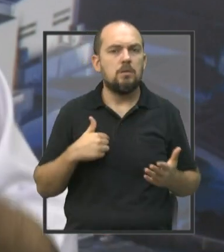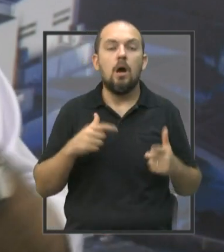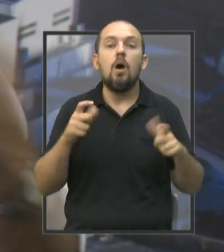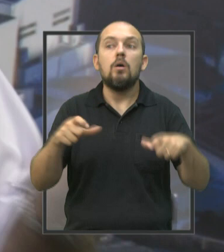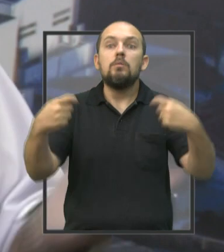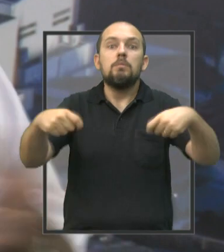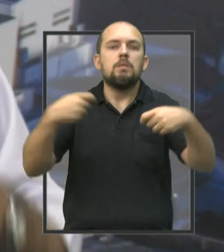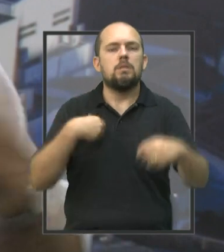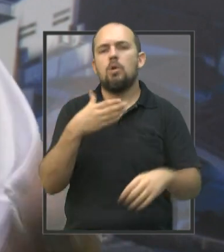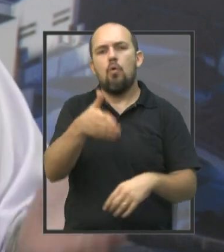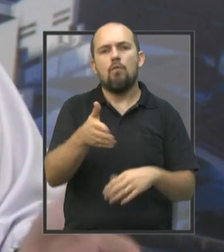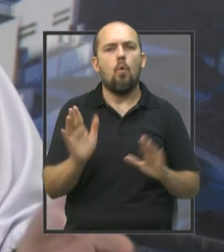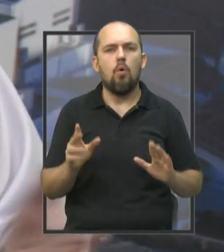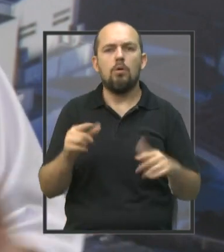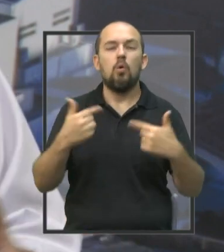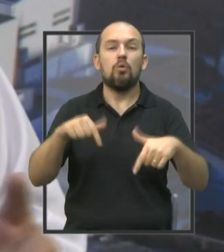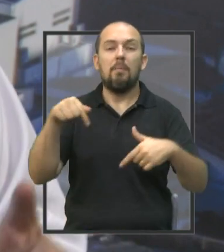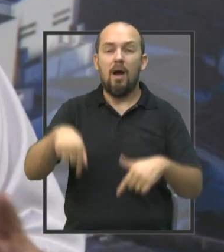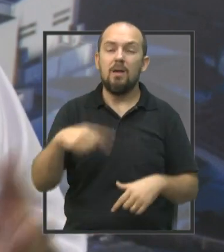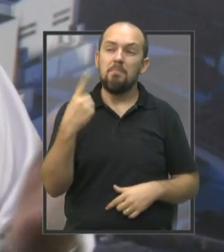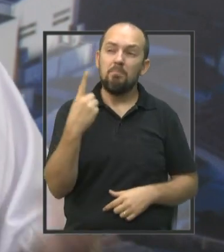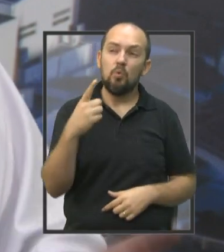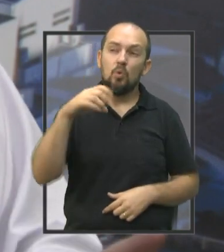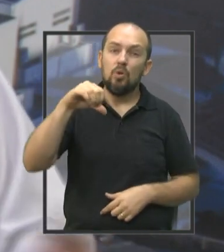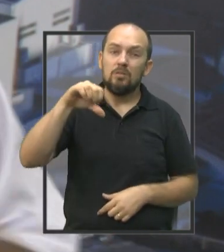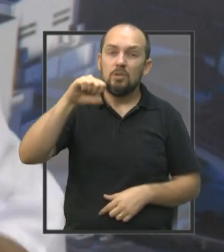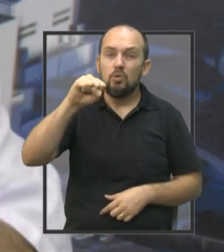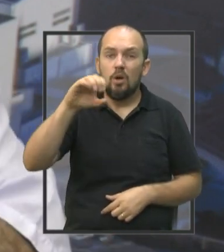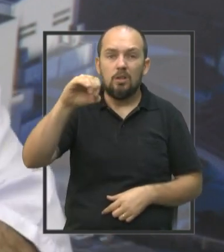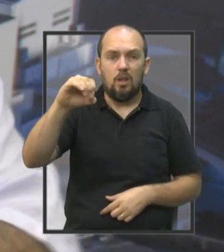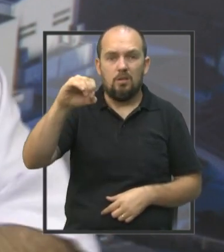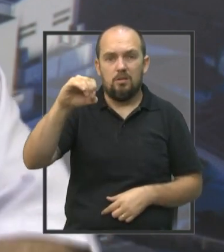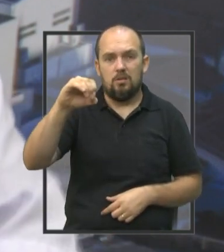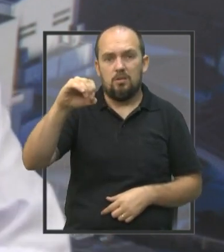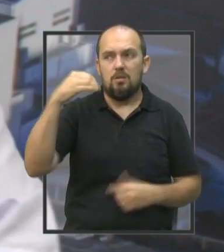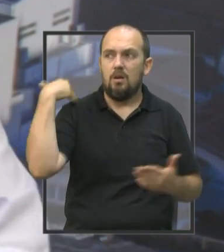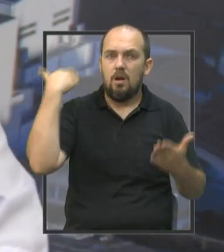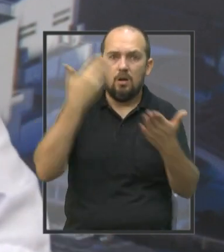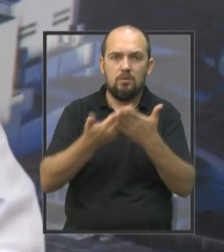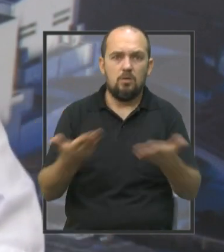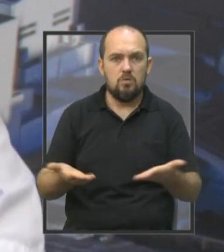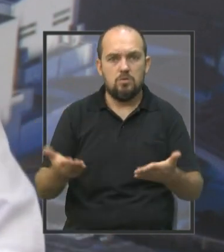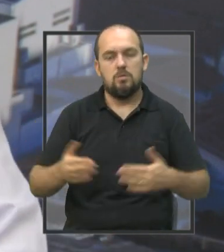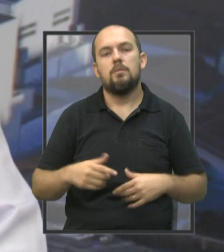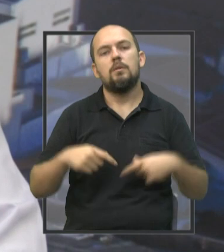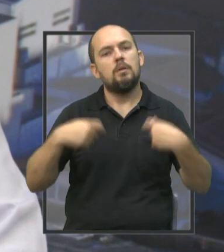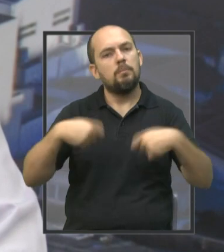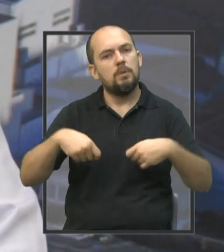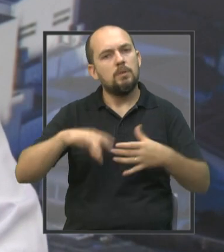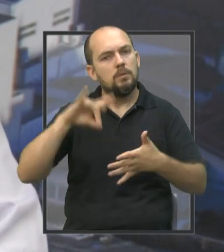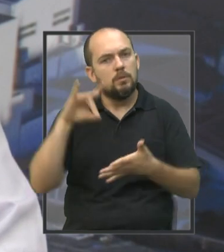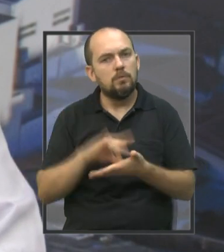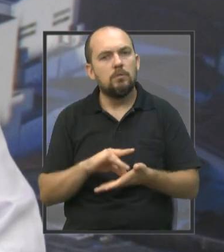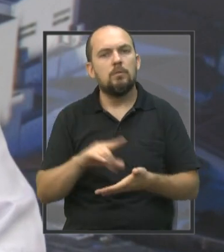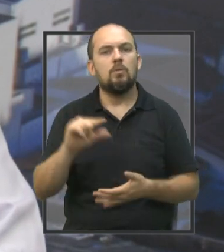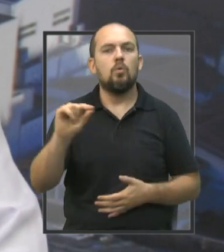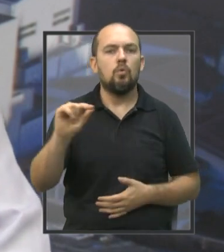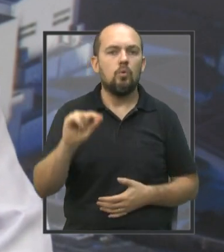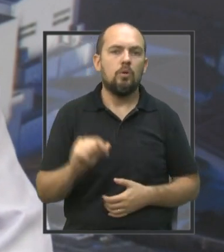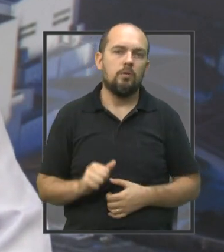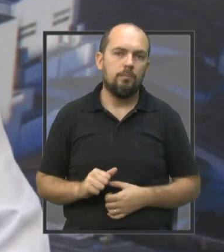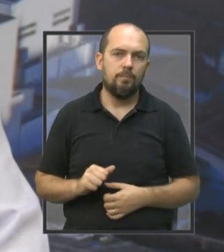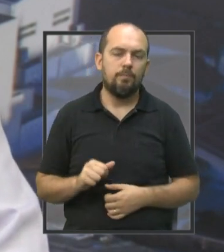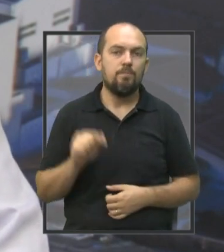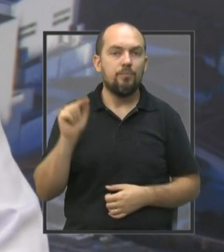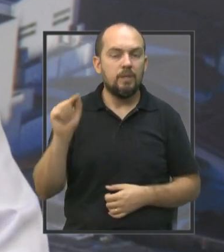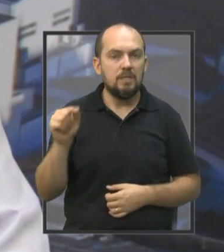Eu trabalho aqui desde de 80. Entendeu? Então nós precisamos realmente que